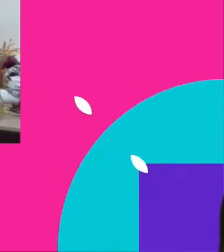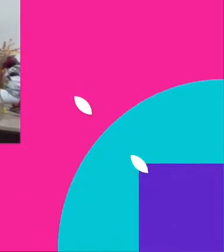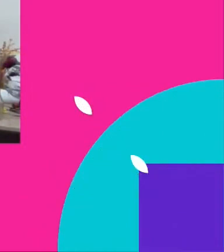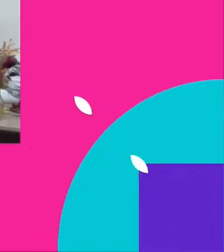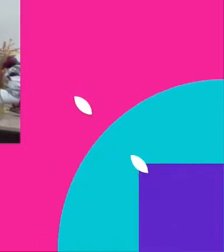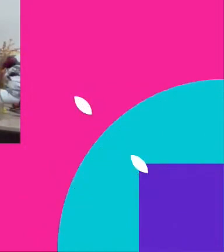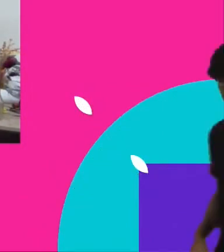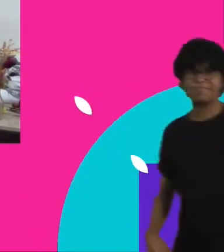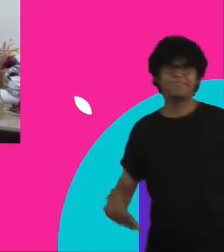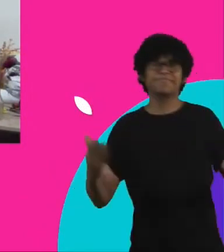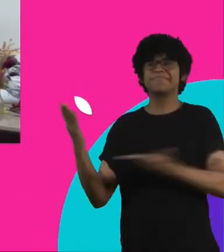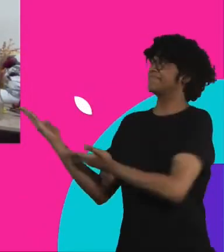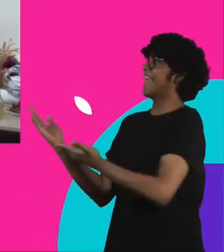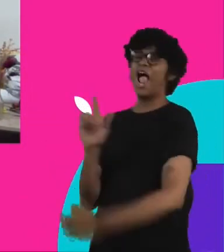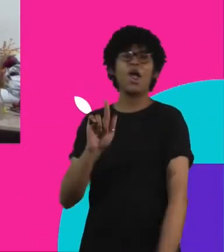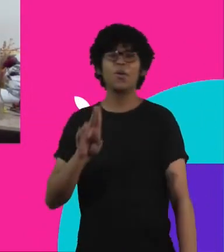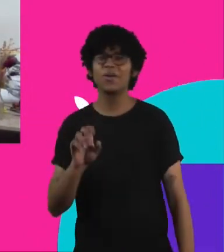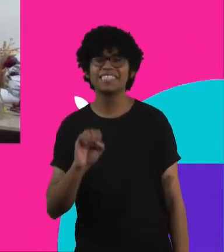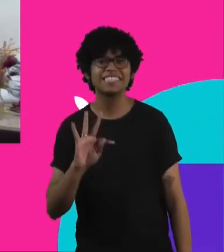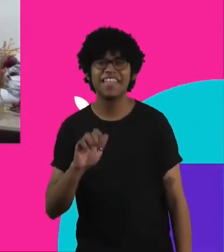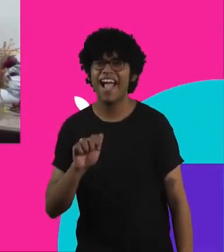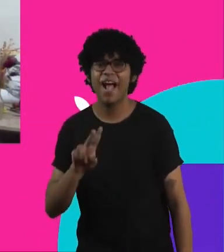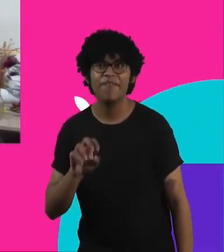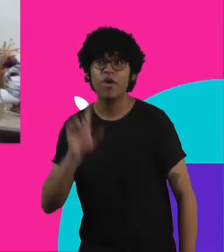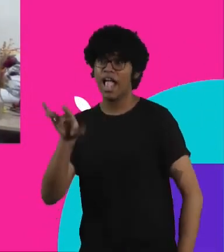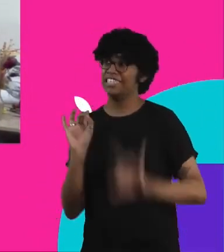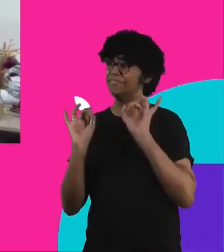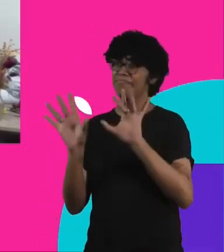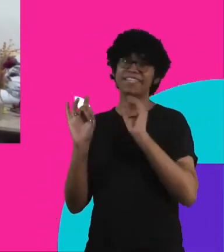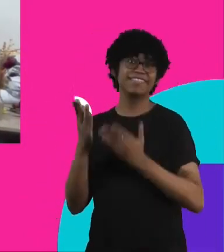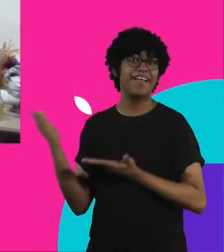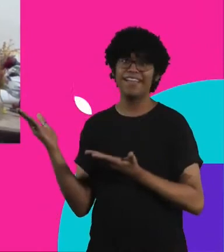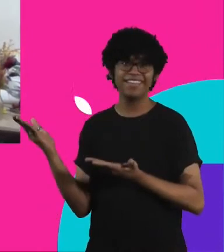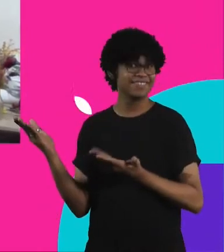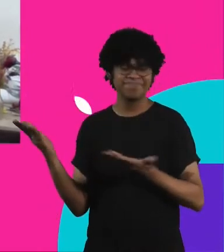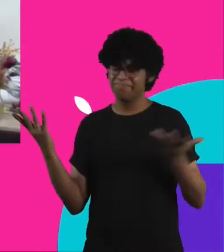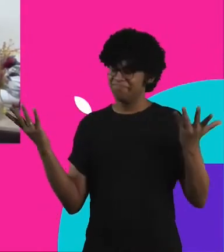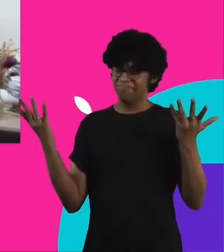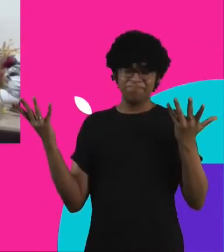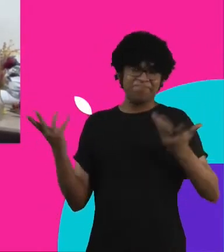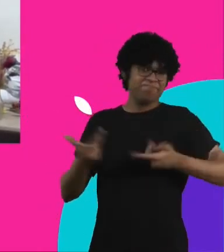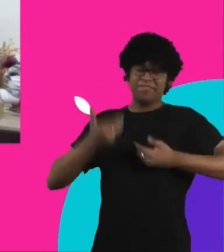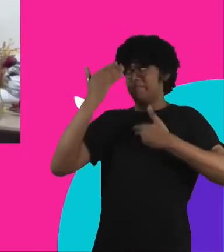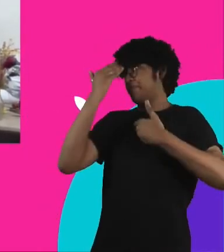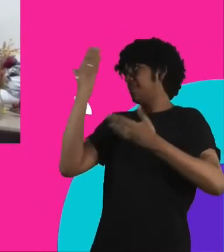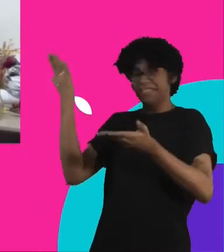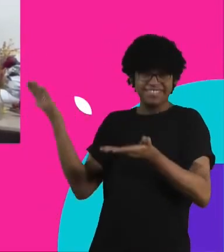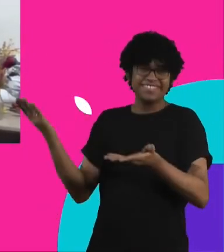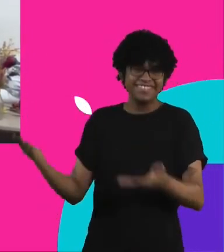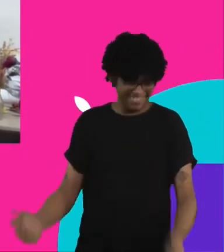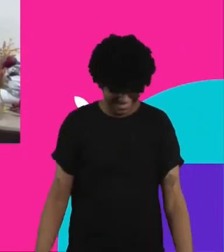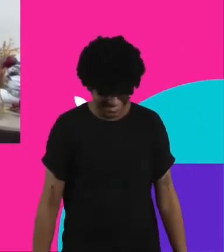Gustavo Valentim, pessoal, nosso especialista em mensuração de impacto. Que aula, Gus. Obrigado. Gente...